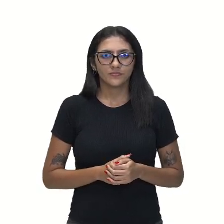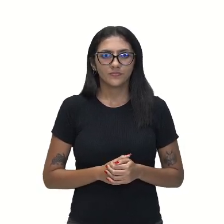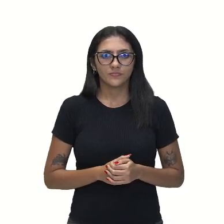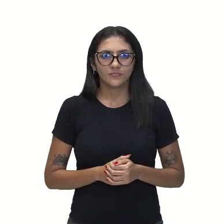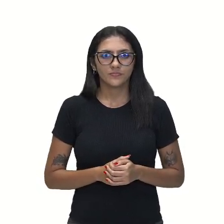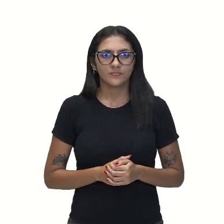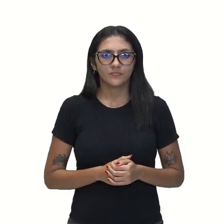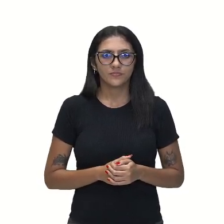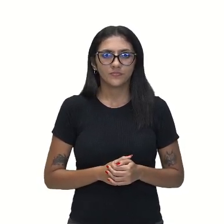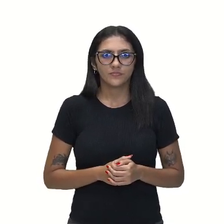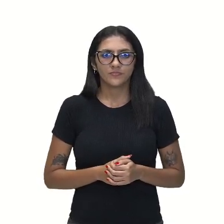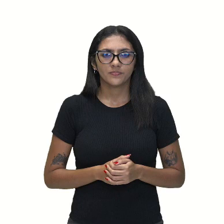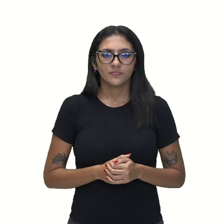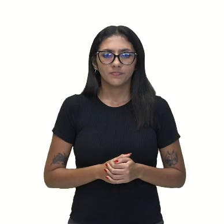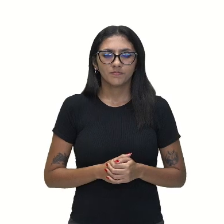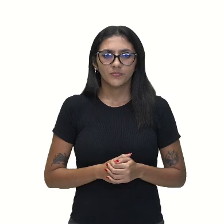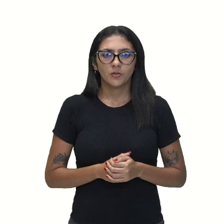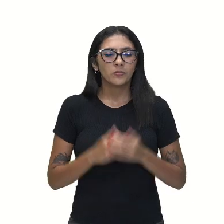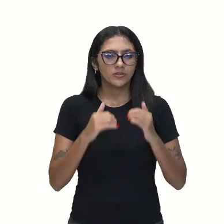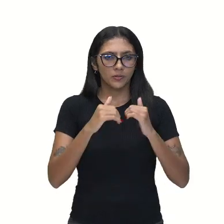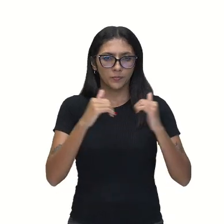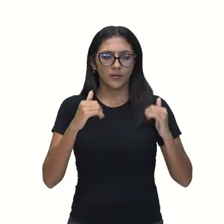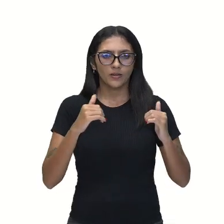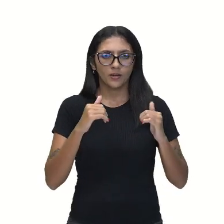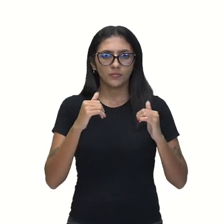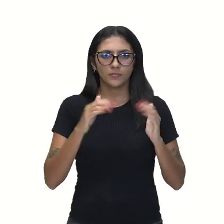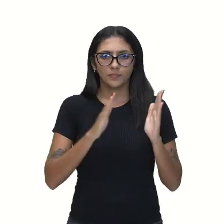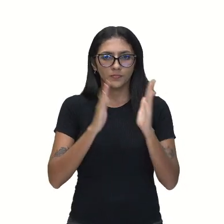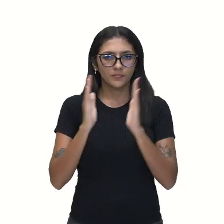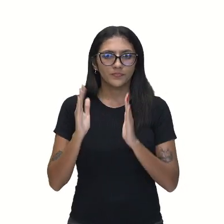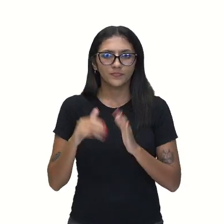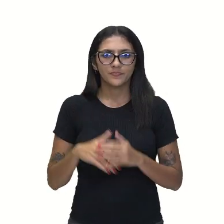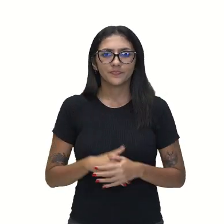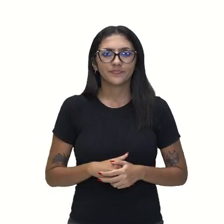Vou passar um traço aqui para a gente separar.